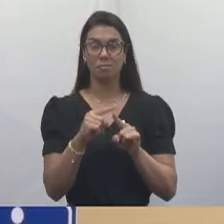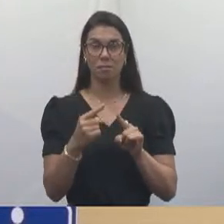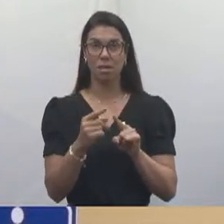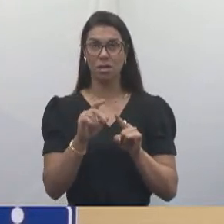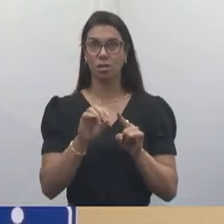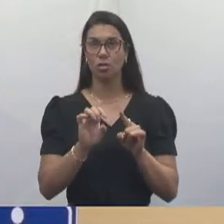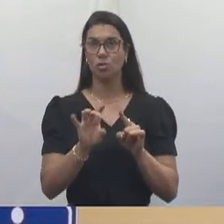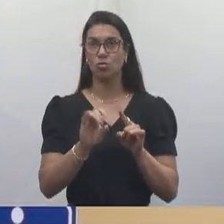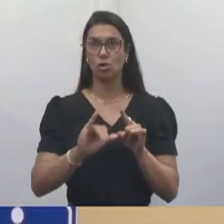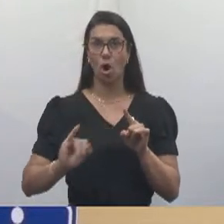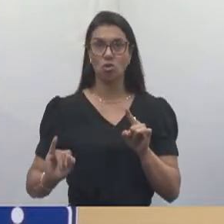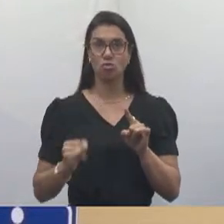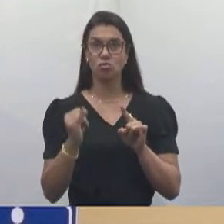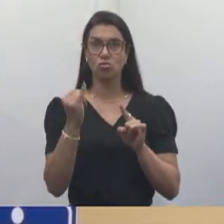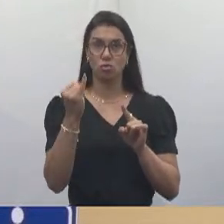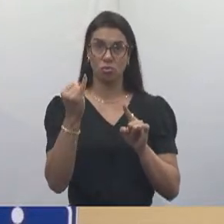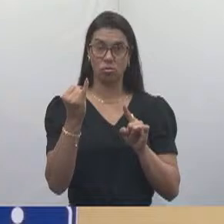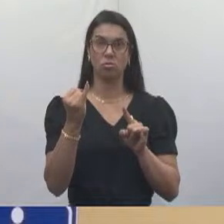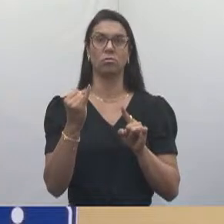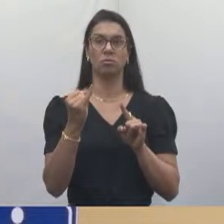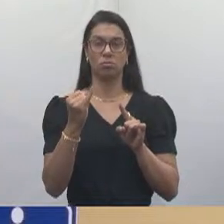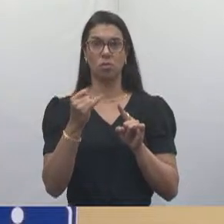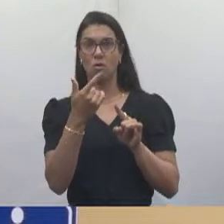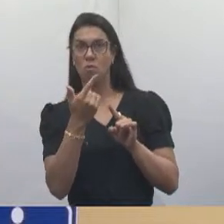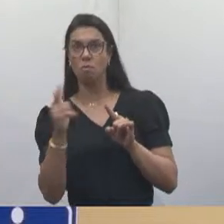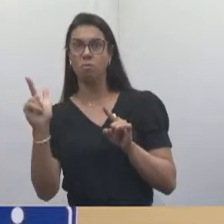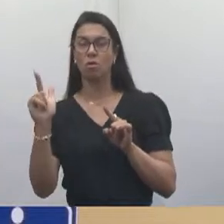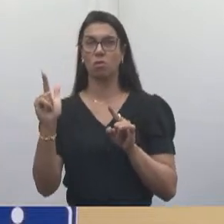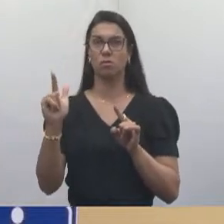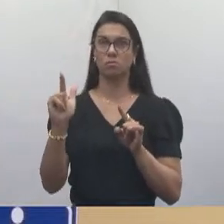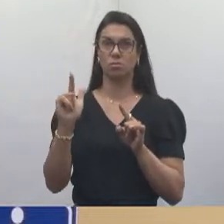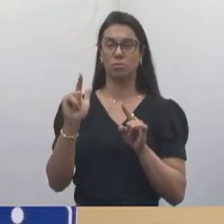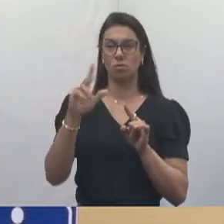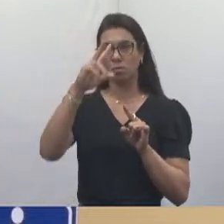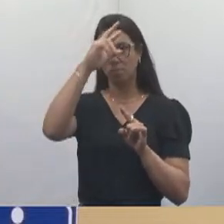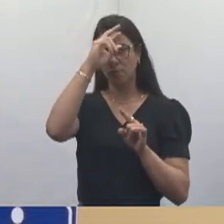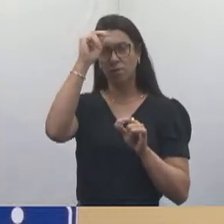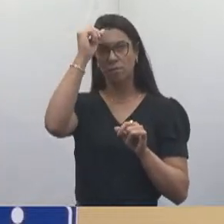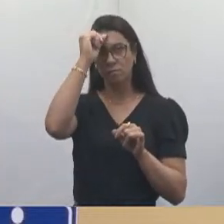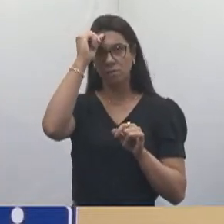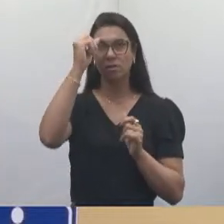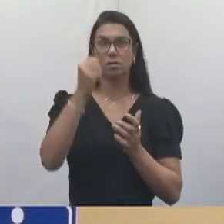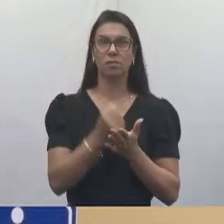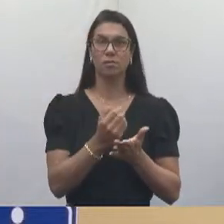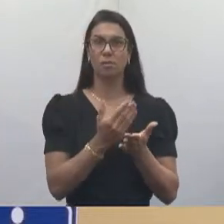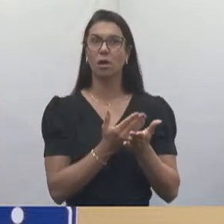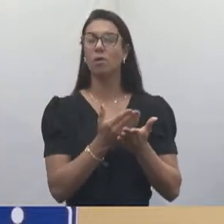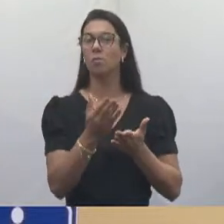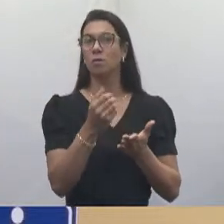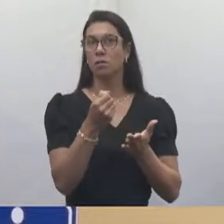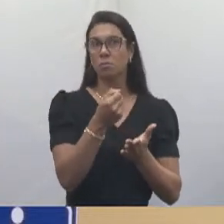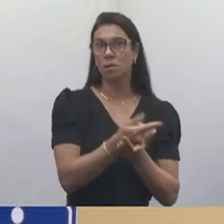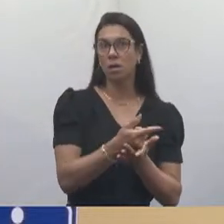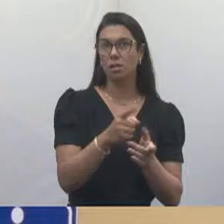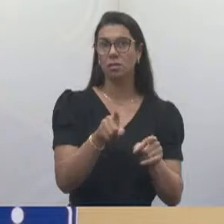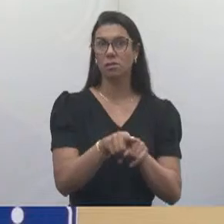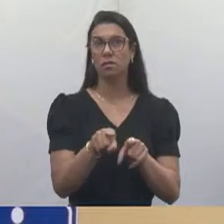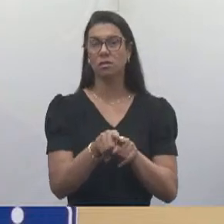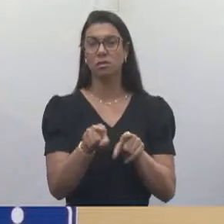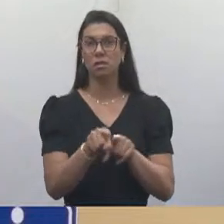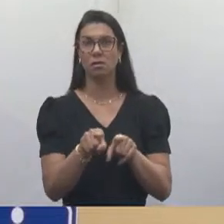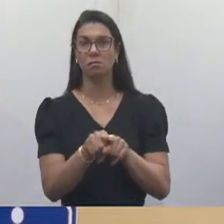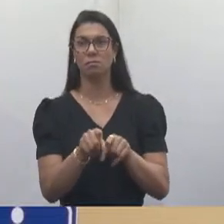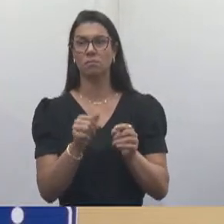juros. Isso vai ficar para o próximo prefeito. E vai ficar também, doutor Rodrigo Salomão, a dívida de